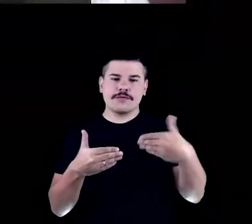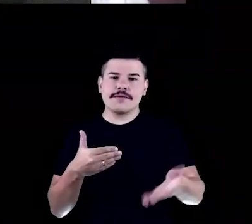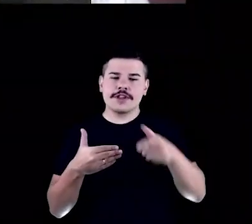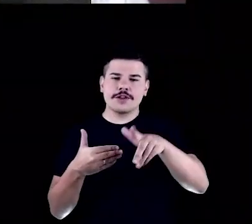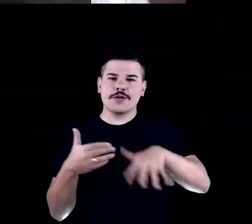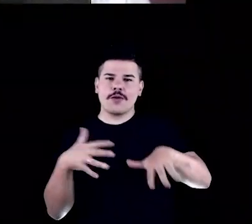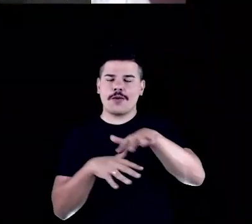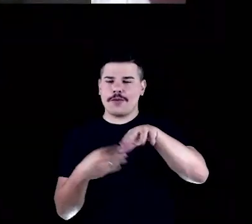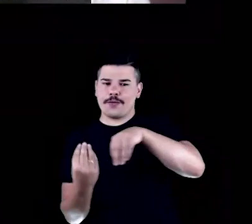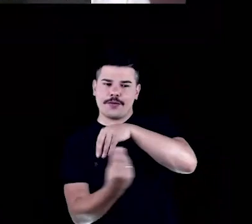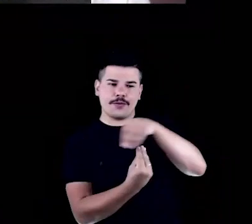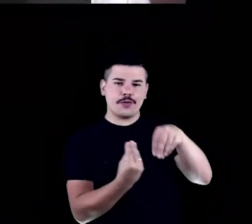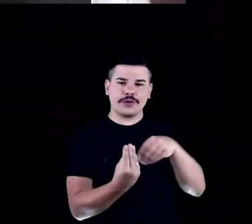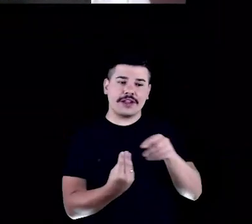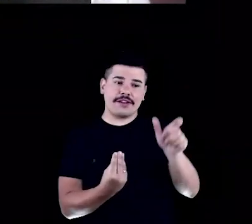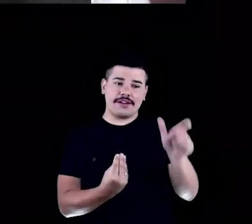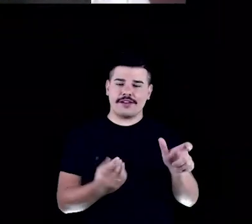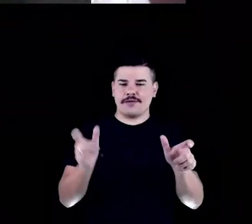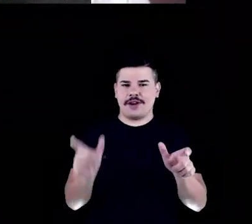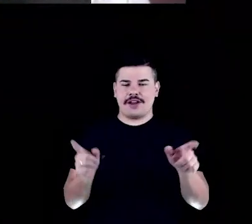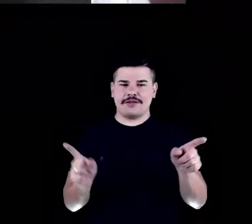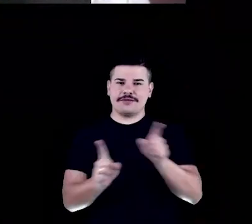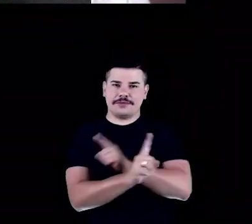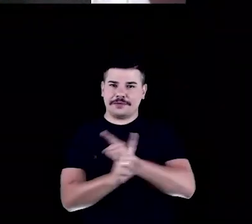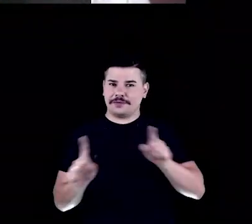fronteira é o que faz a transição entre uma coisa e outra.